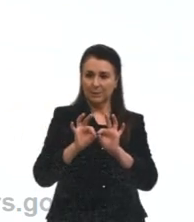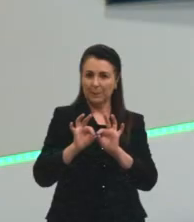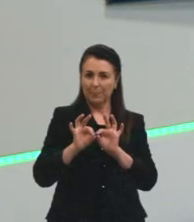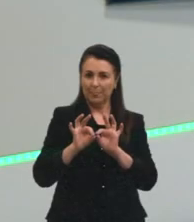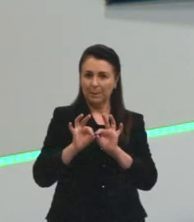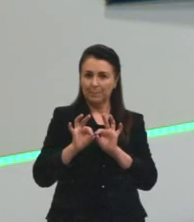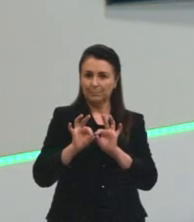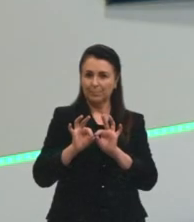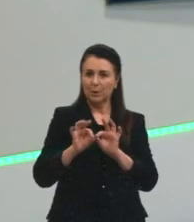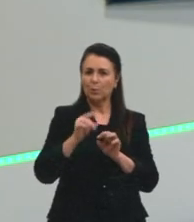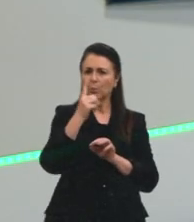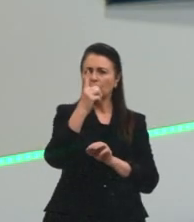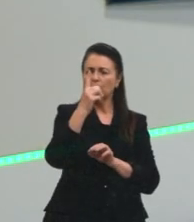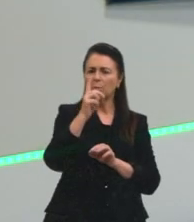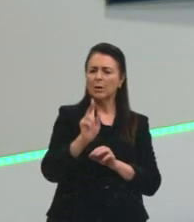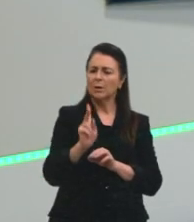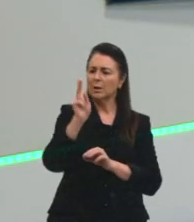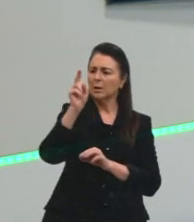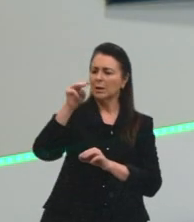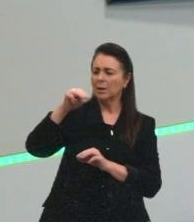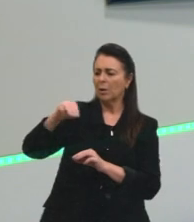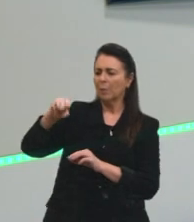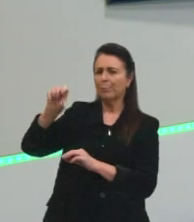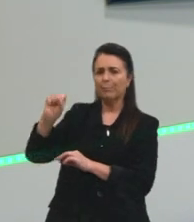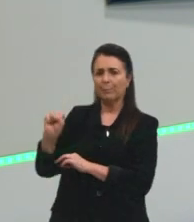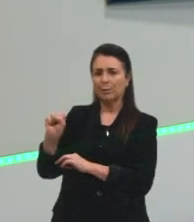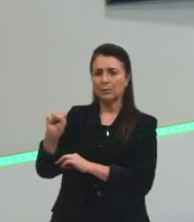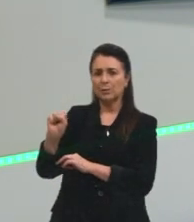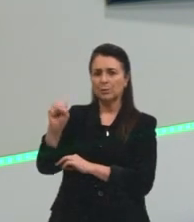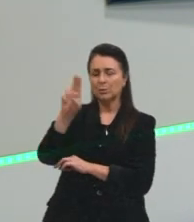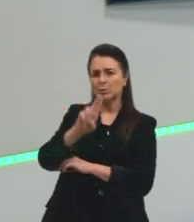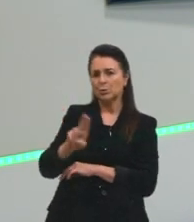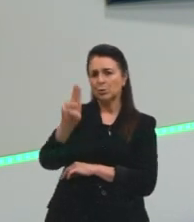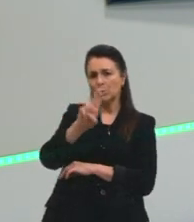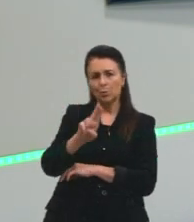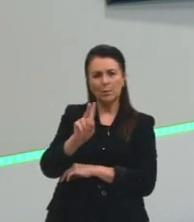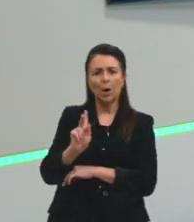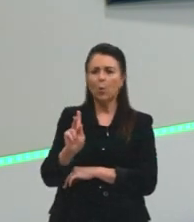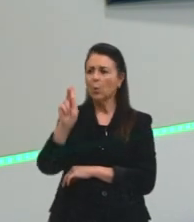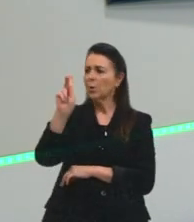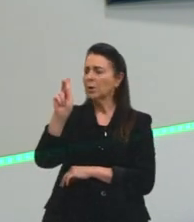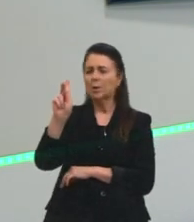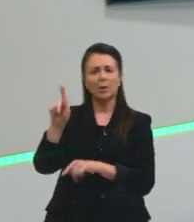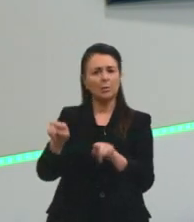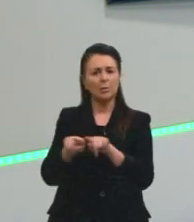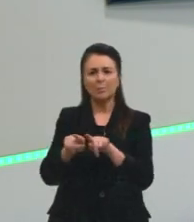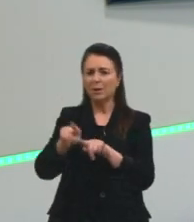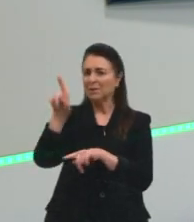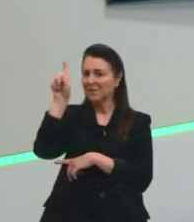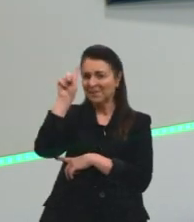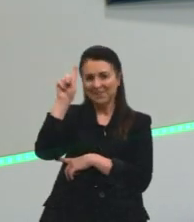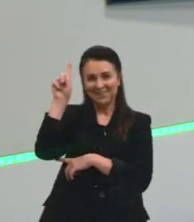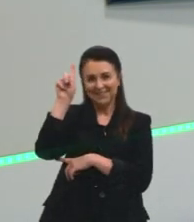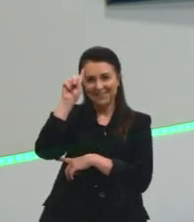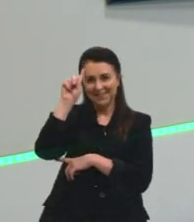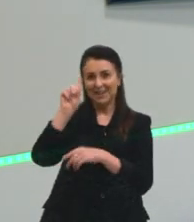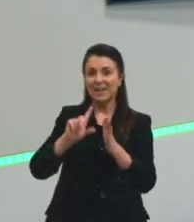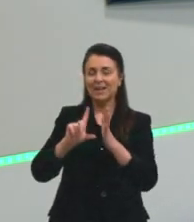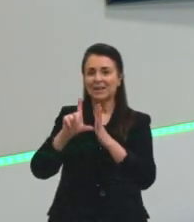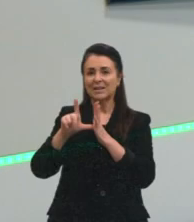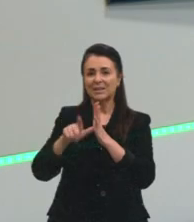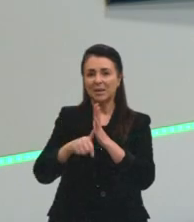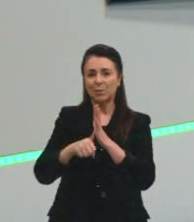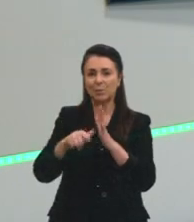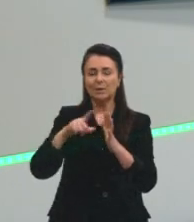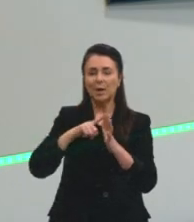gente fala sempre quilômetros então a gente usa a 5 Kg no nosso dia a dia tá Depois a